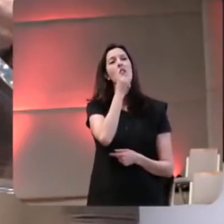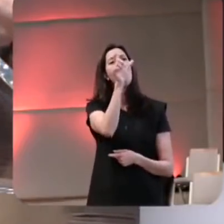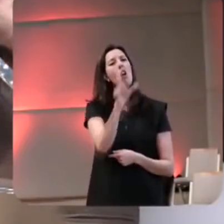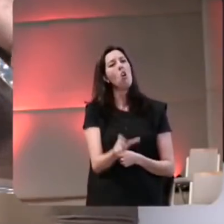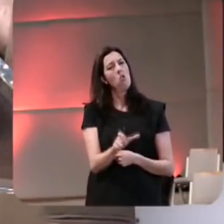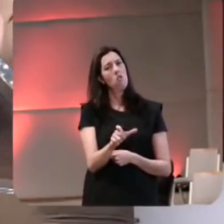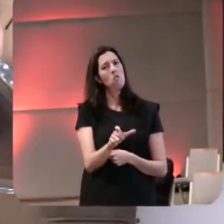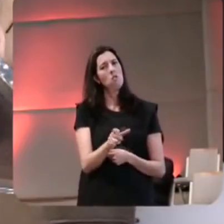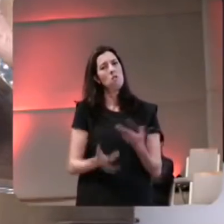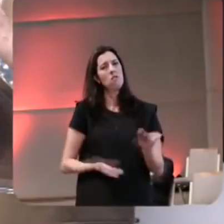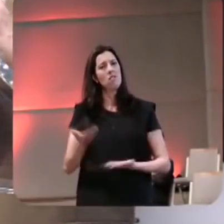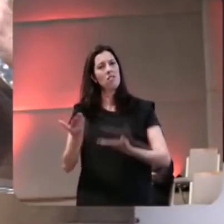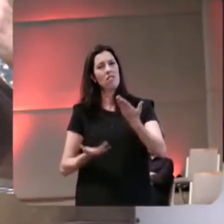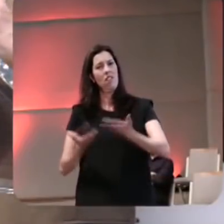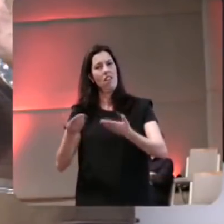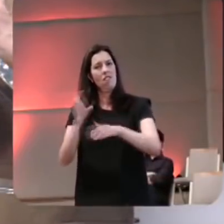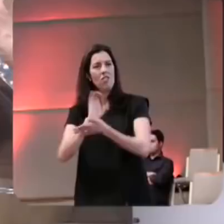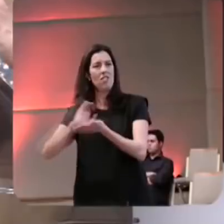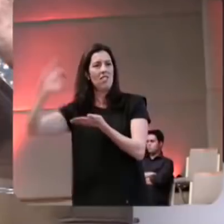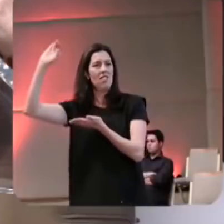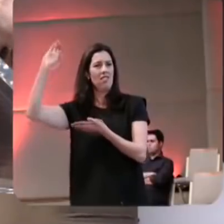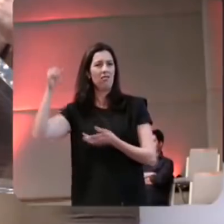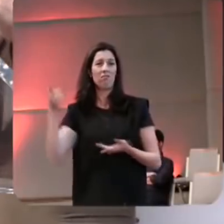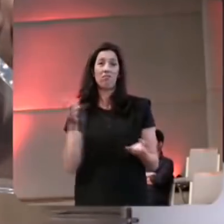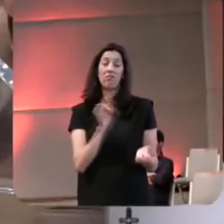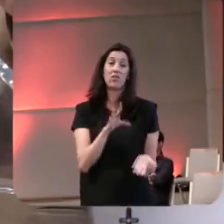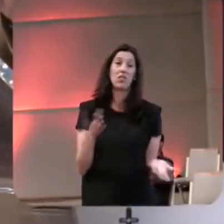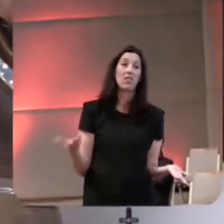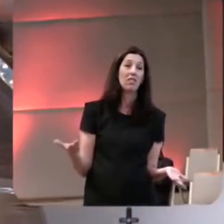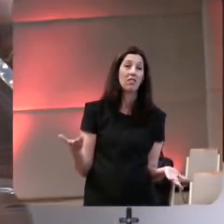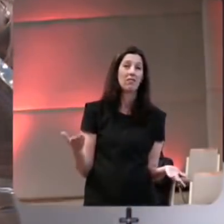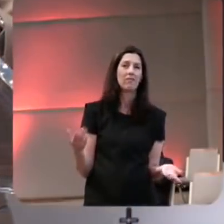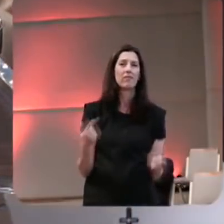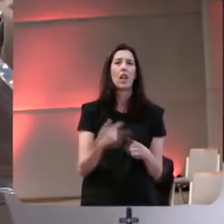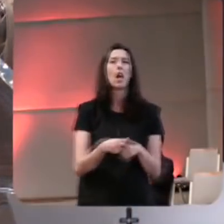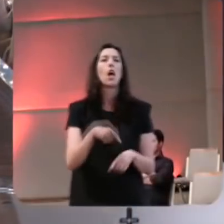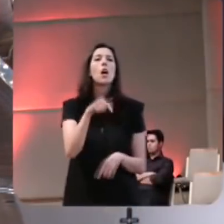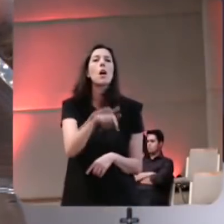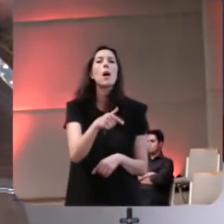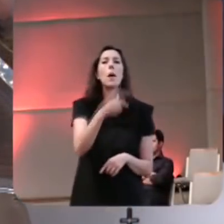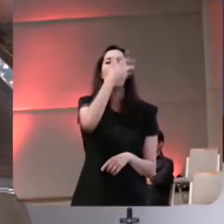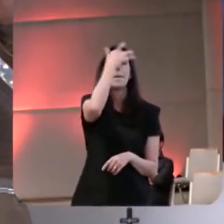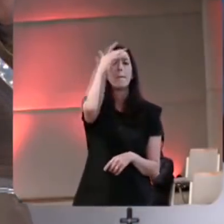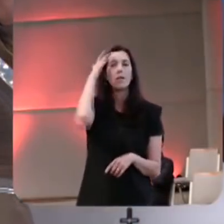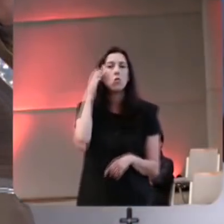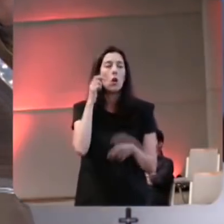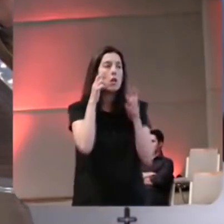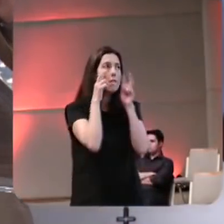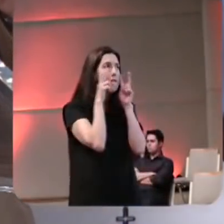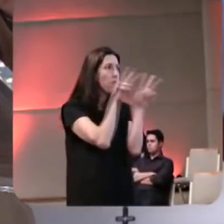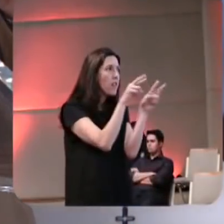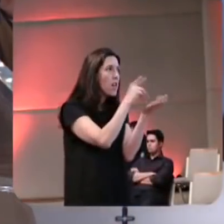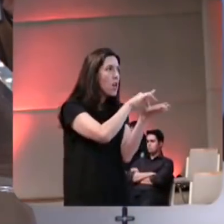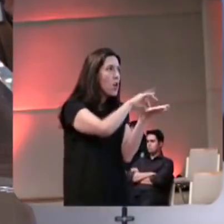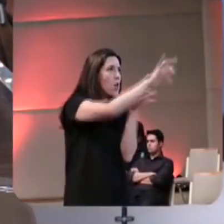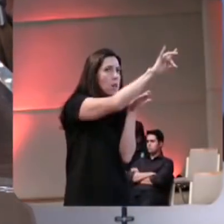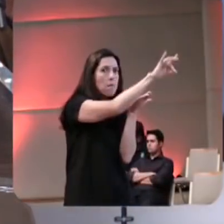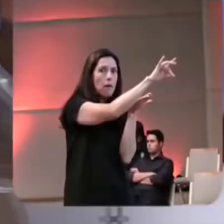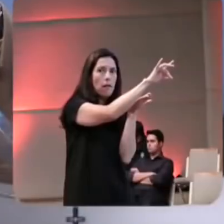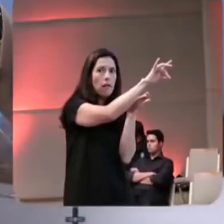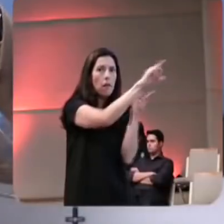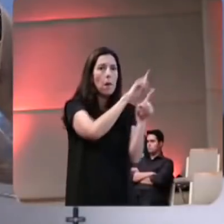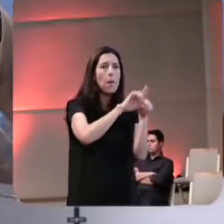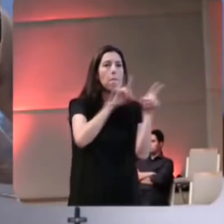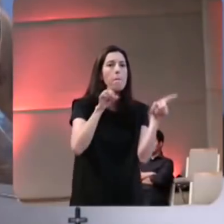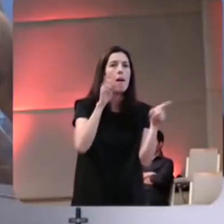ao seu redor e nunca conseguem enxergar os anjos que se acampam ao redor dele, conforme a